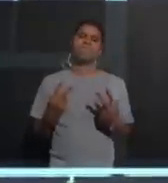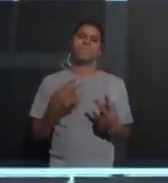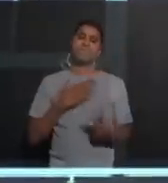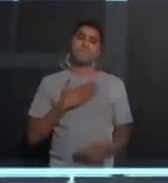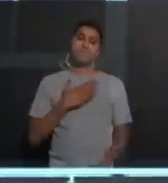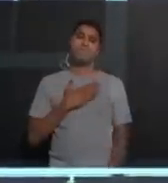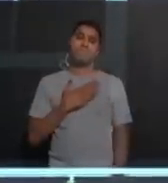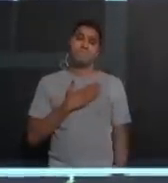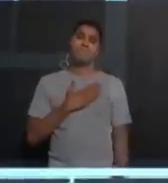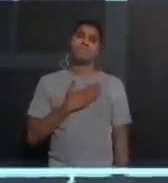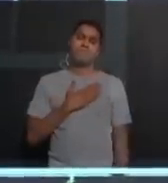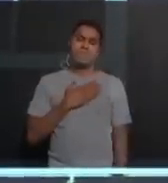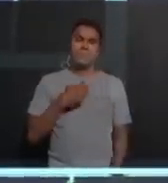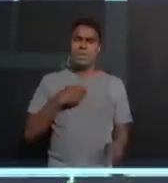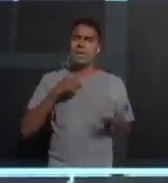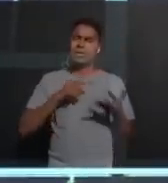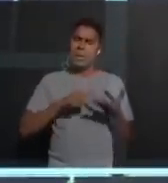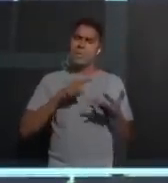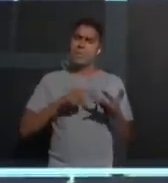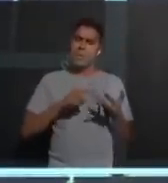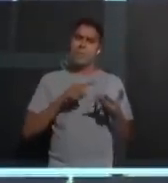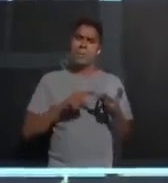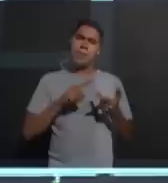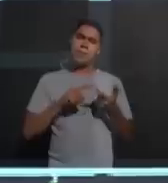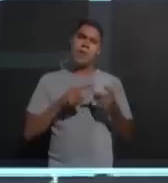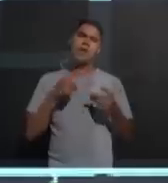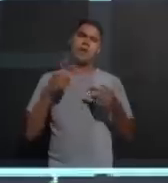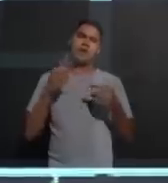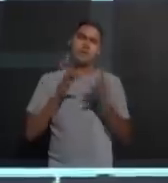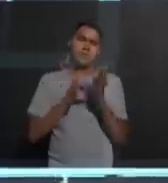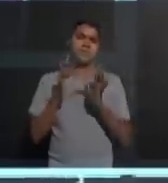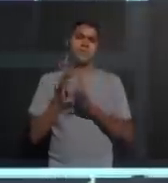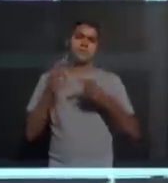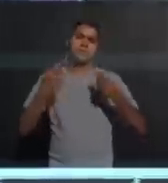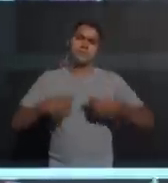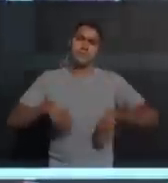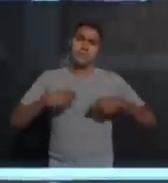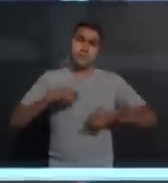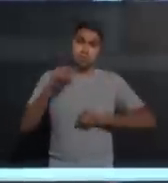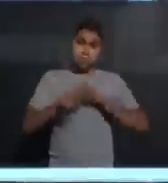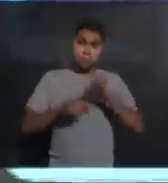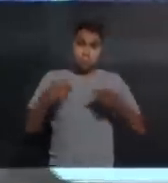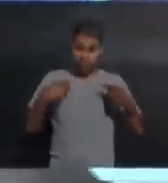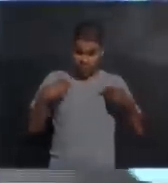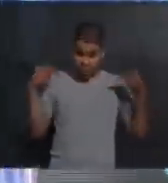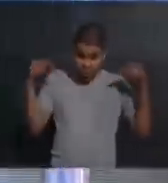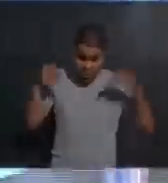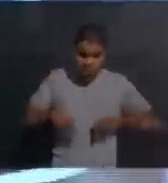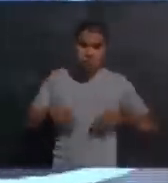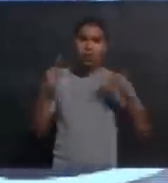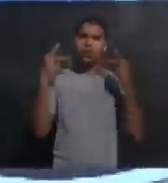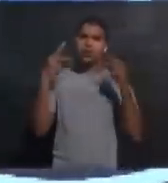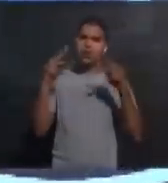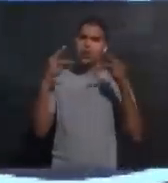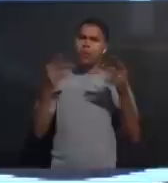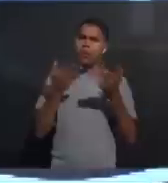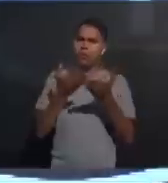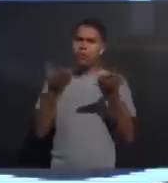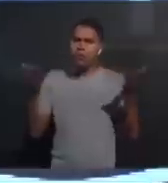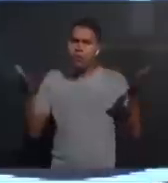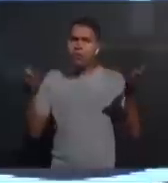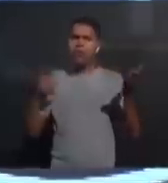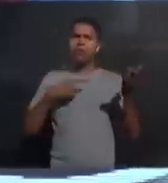mim muitas coisas que ele precisa mudar porque pra eu estar aqui pregando pra vocês